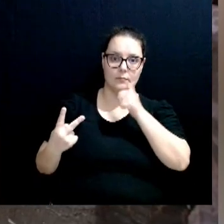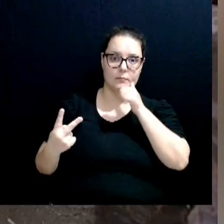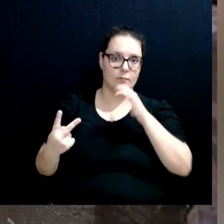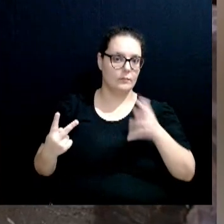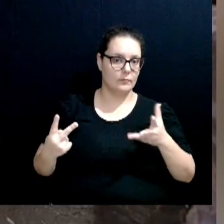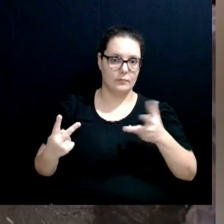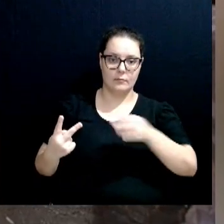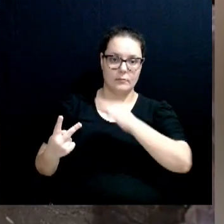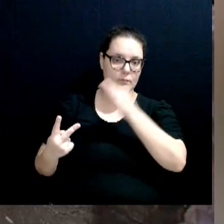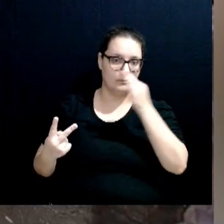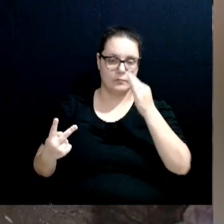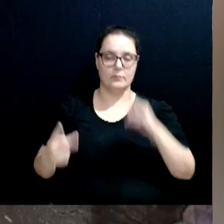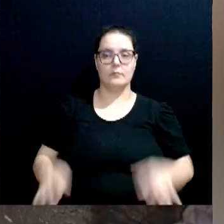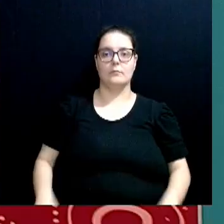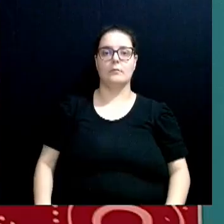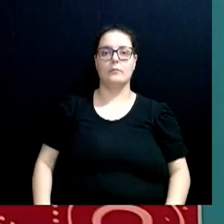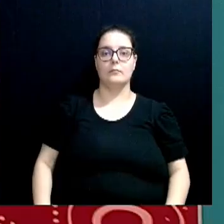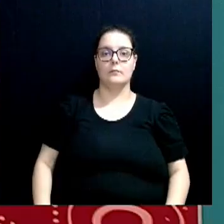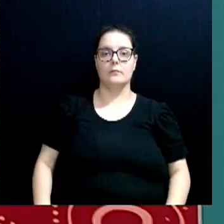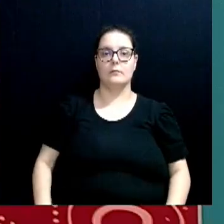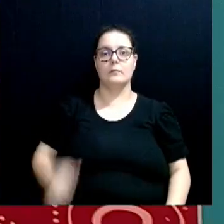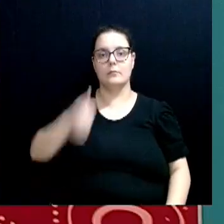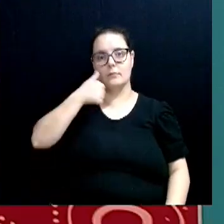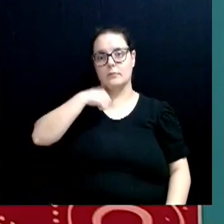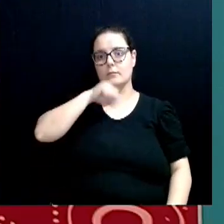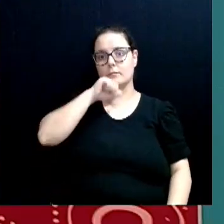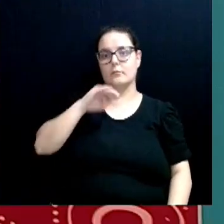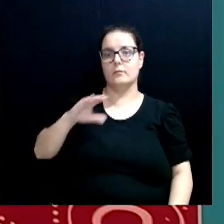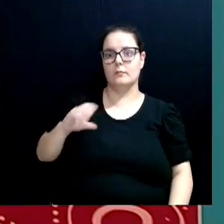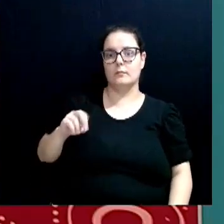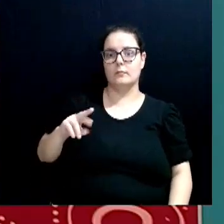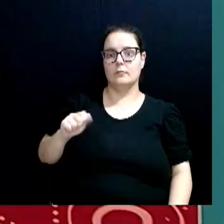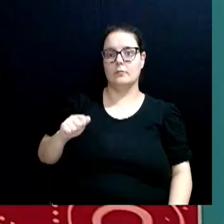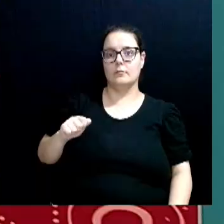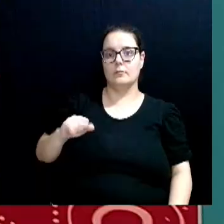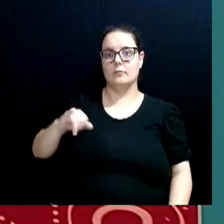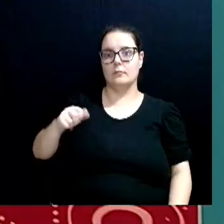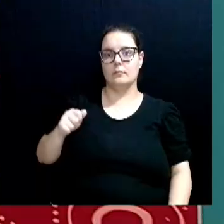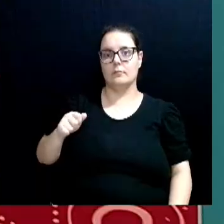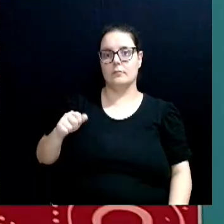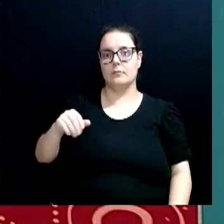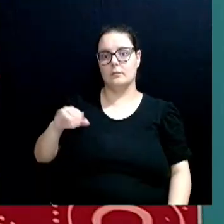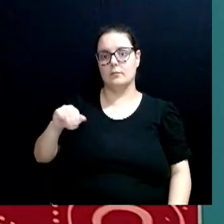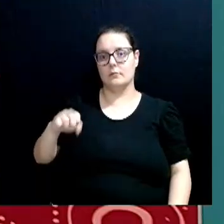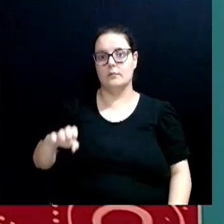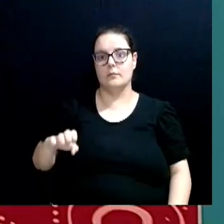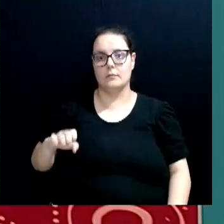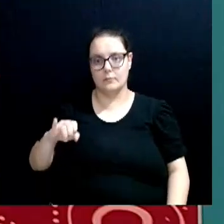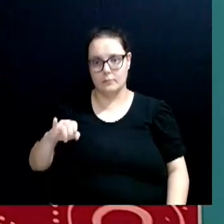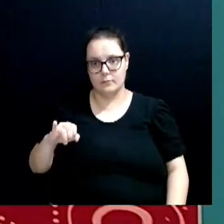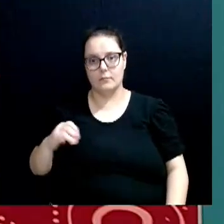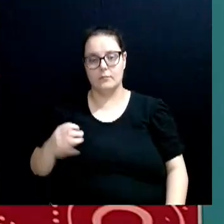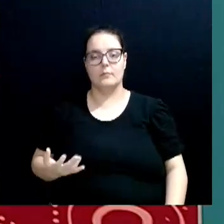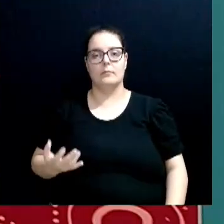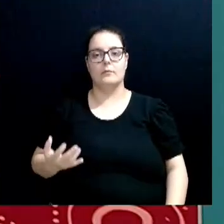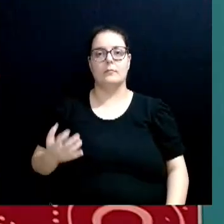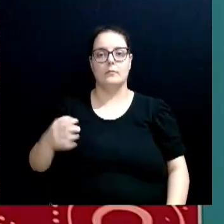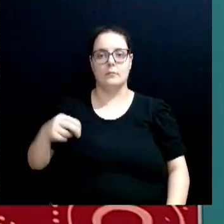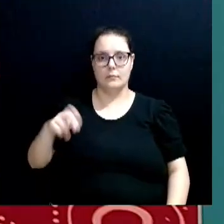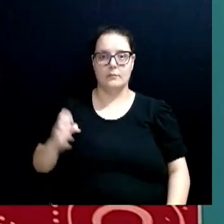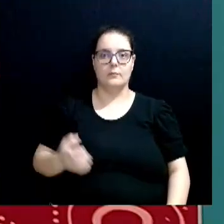que são Mãe Corajaci e Mãe Dango. Eu digo para elas que eu estou a serviço delas,